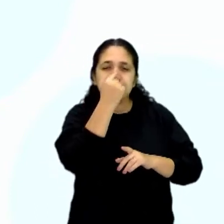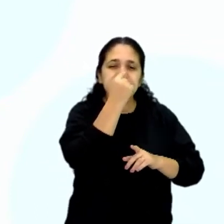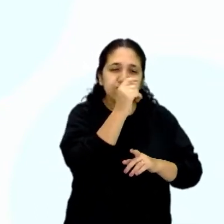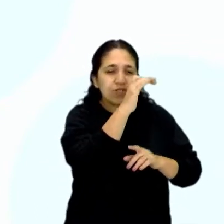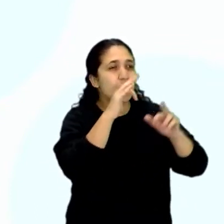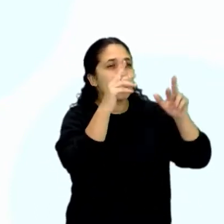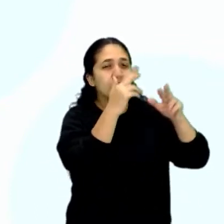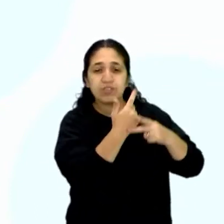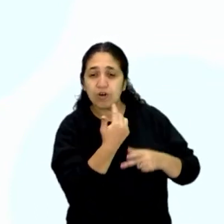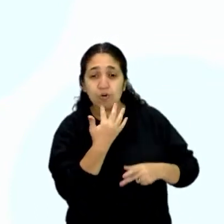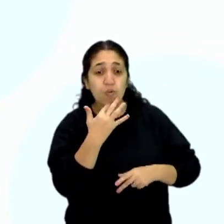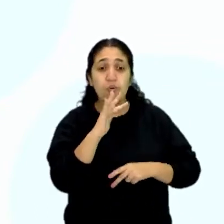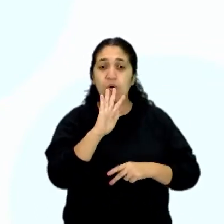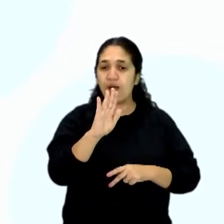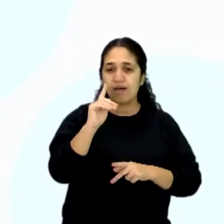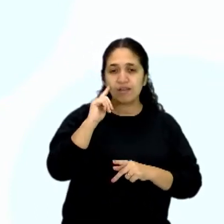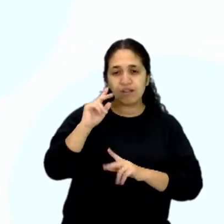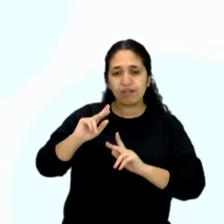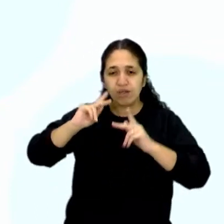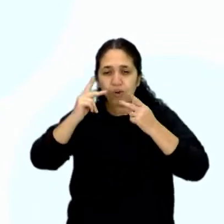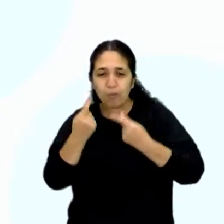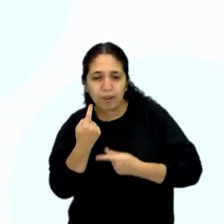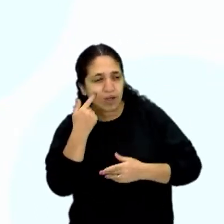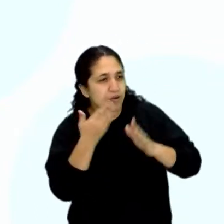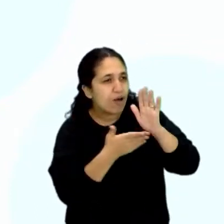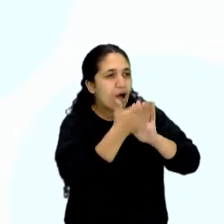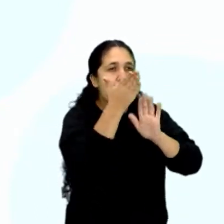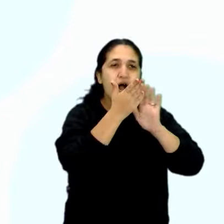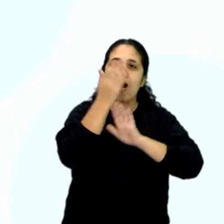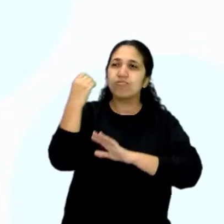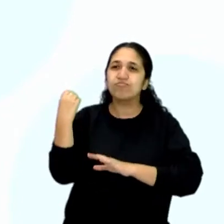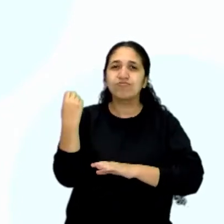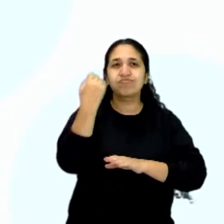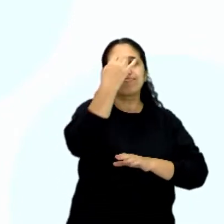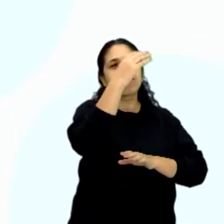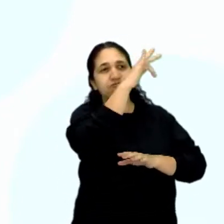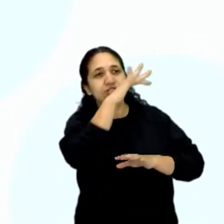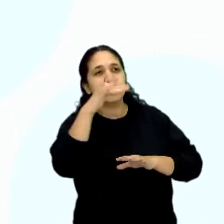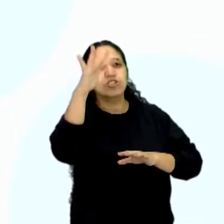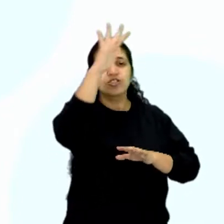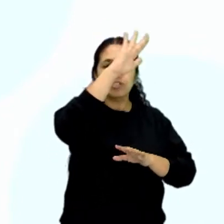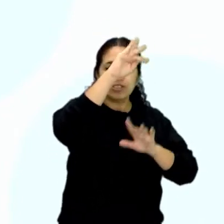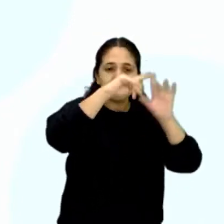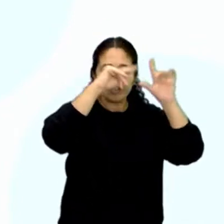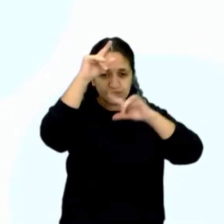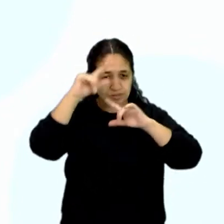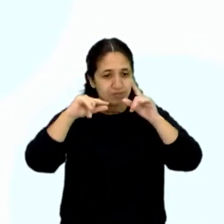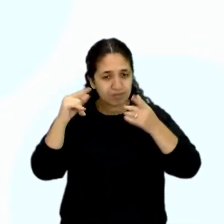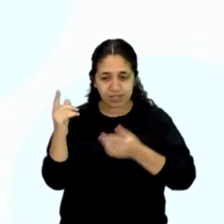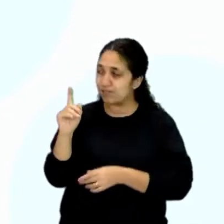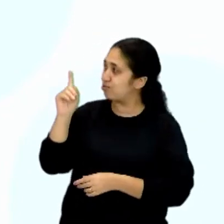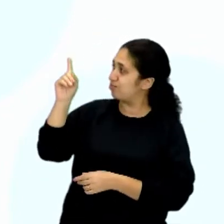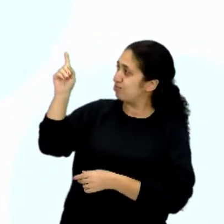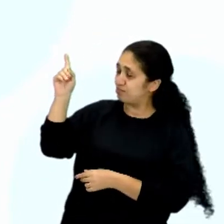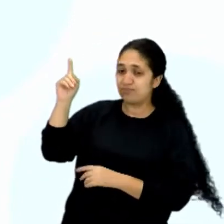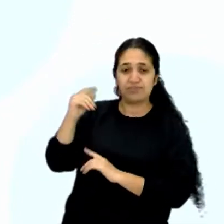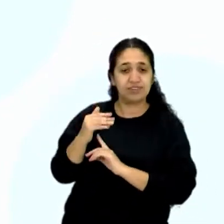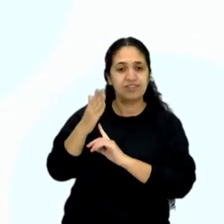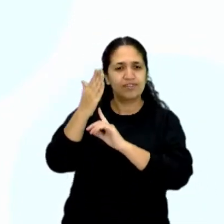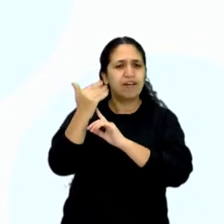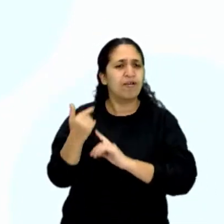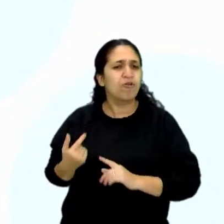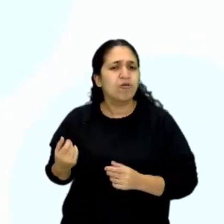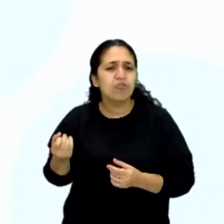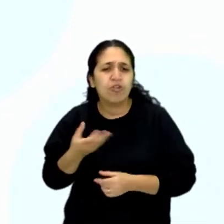a ampliar suas viagens pelo espaço sideral. Então, aqui, ó, novas tecnologias, né? Por que as